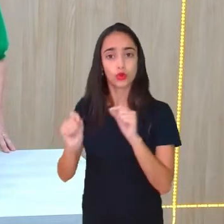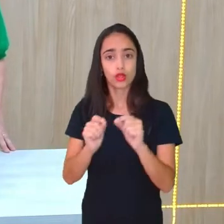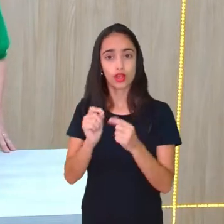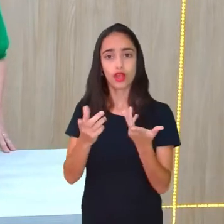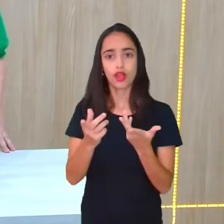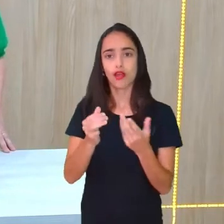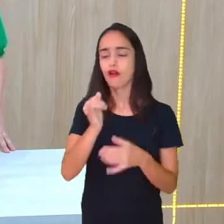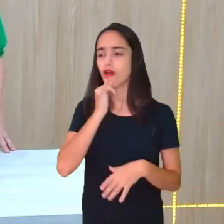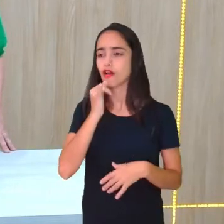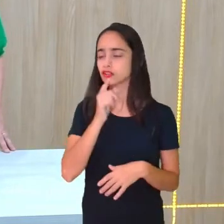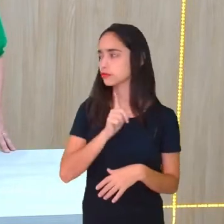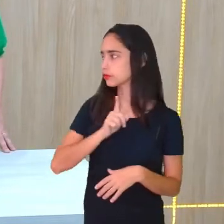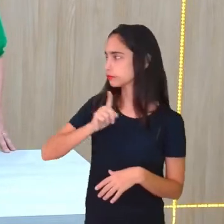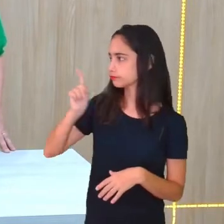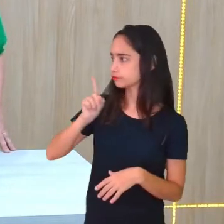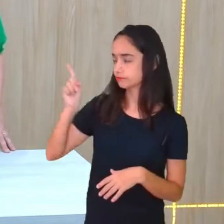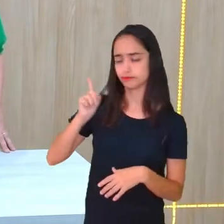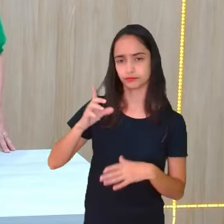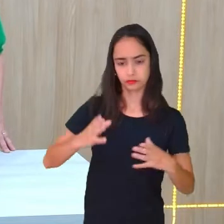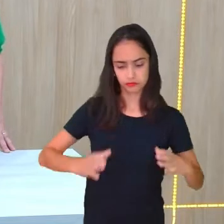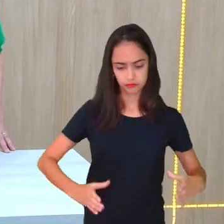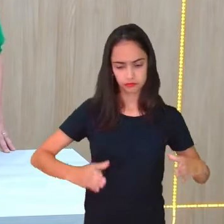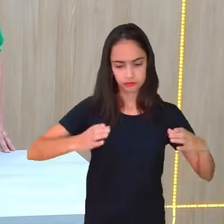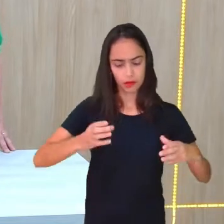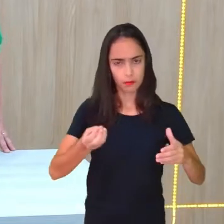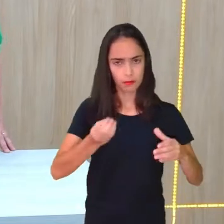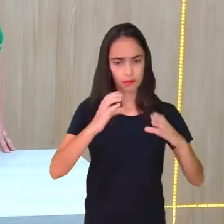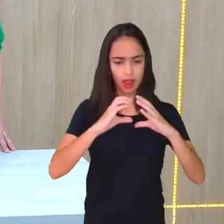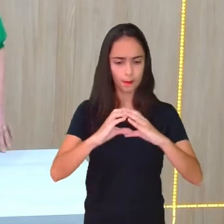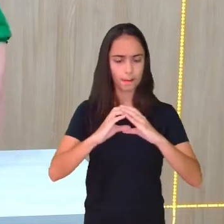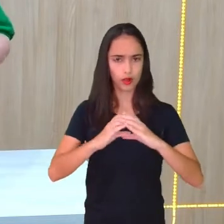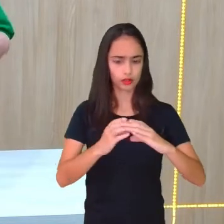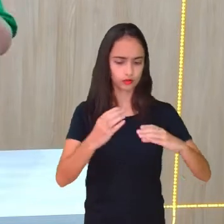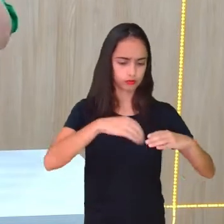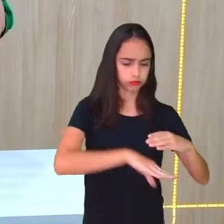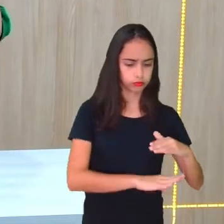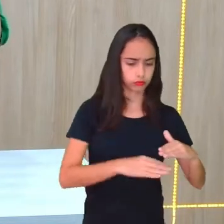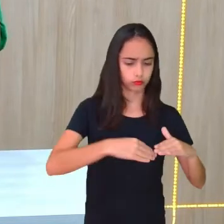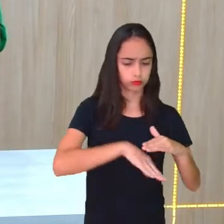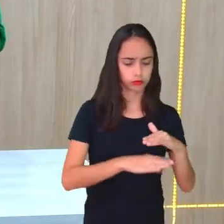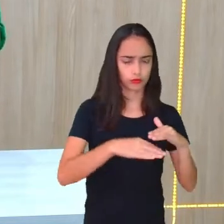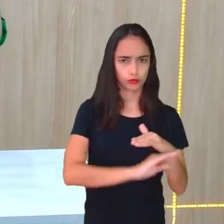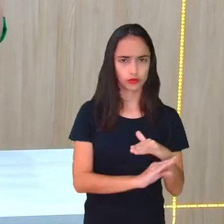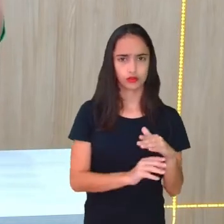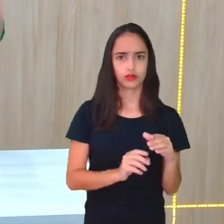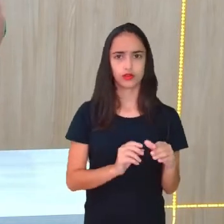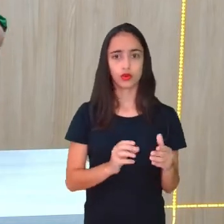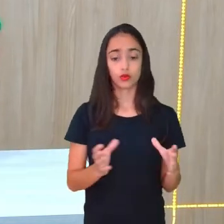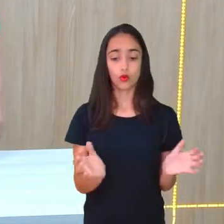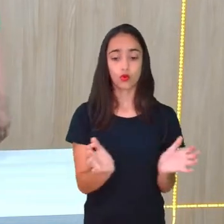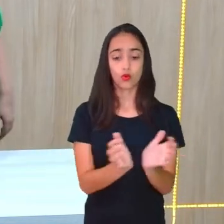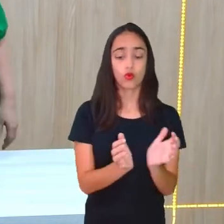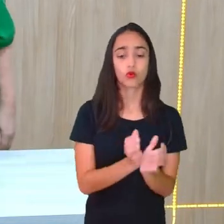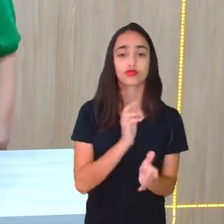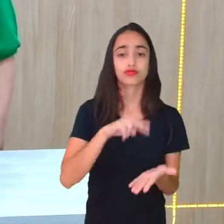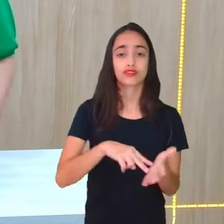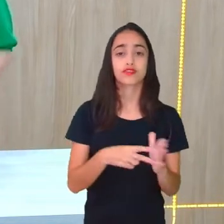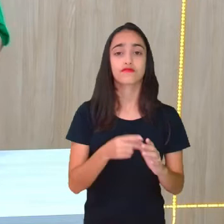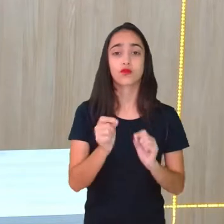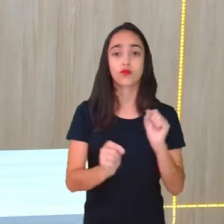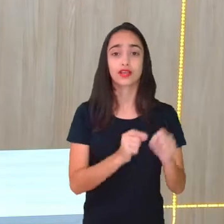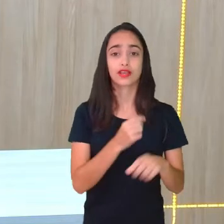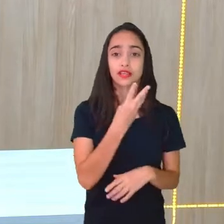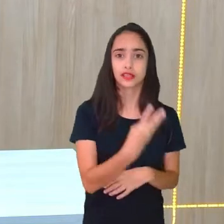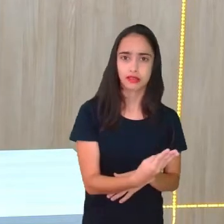aqui, qual é o conjunto das bolinhas aqui? Os conjuntos da bolinha aqui são três azuis, duas amarelas e uma